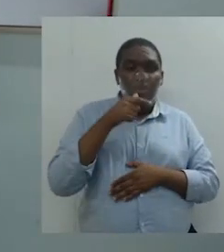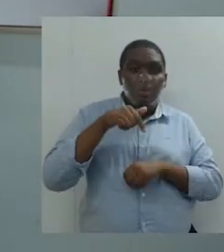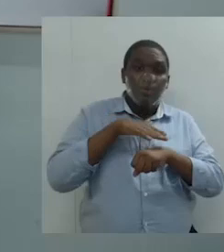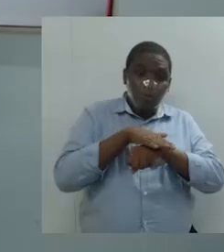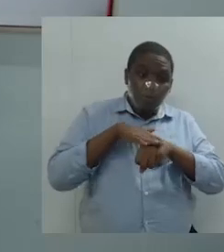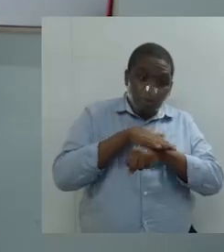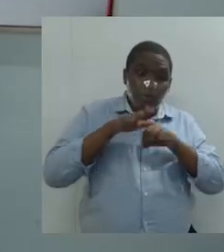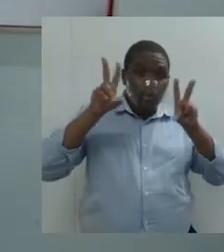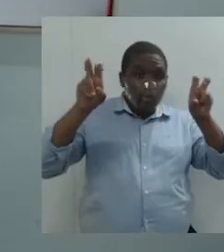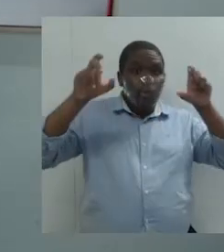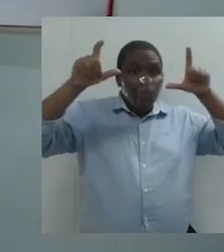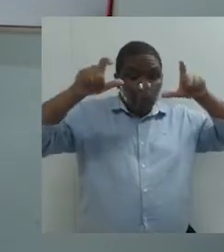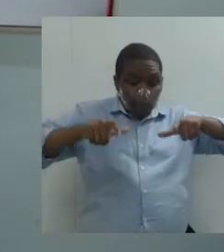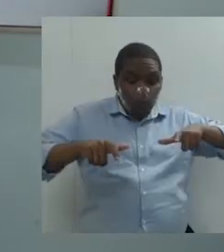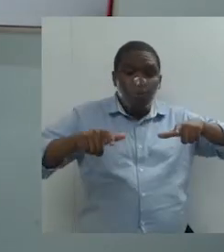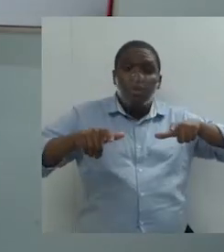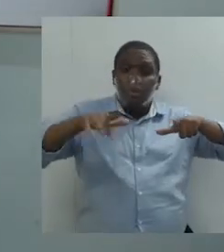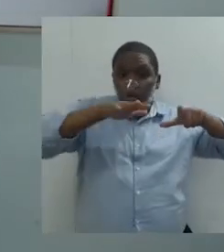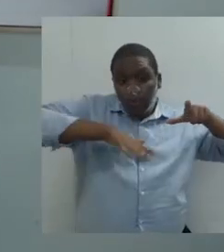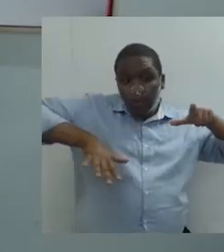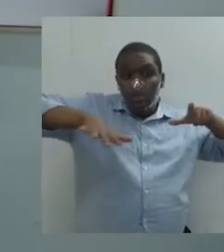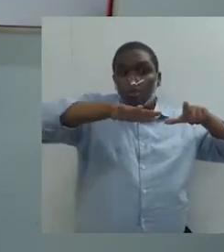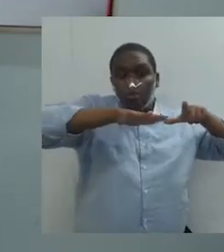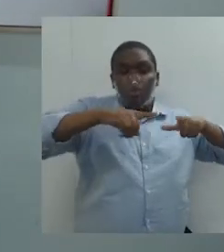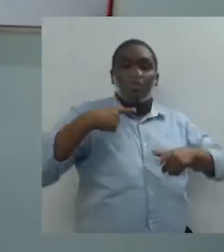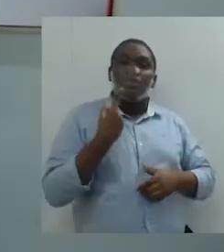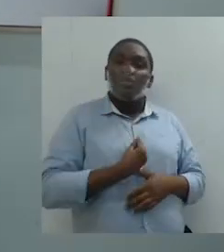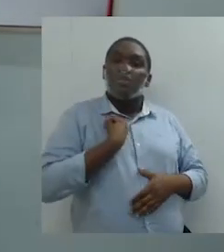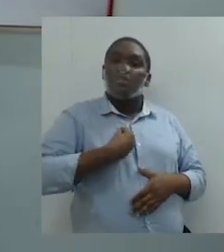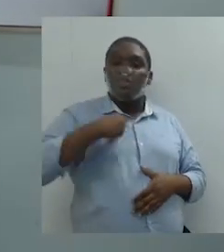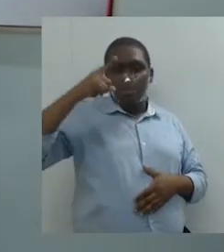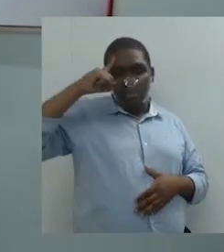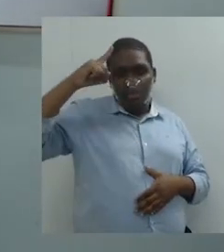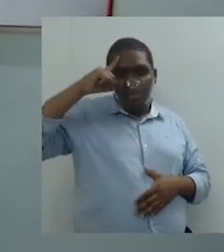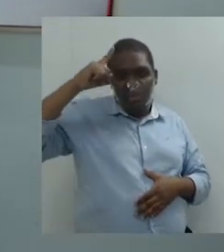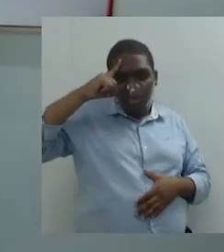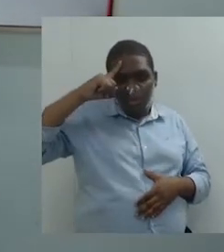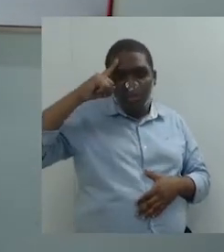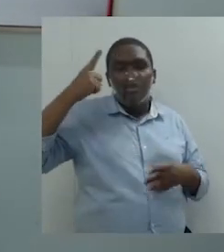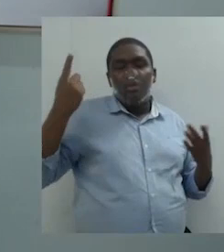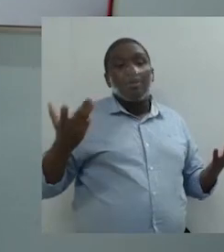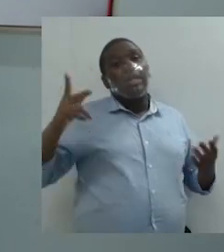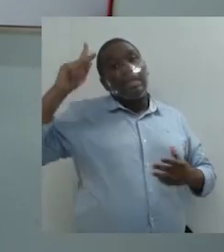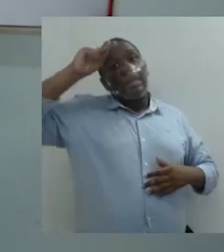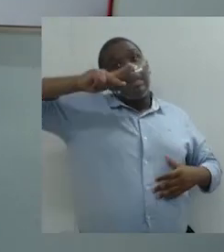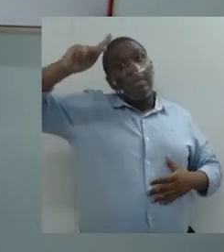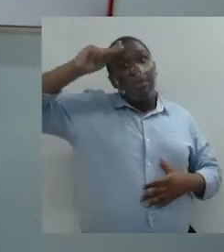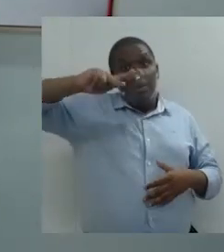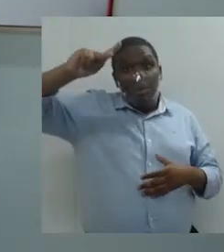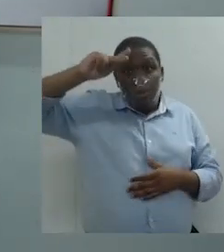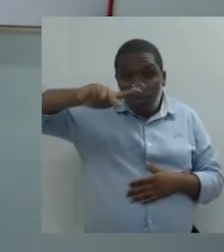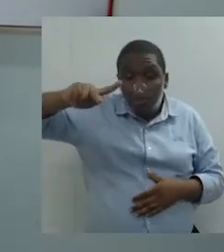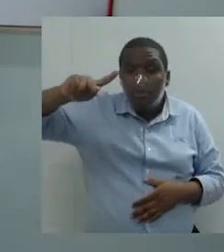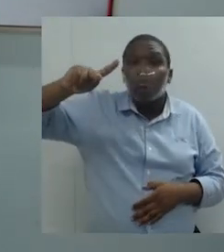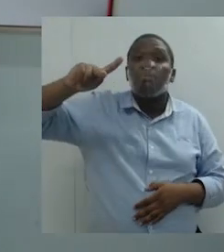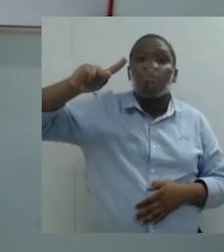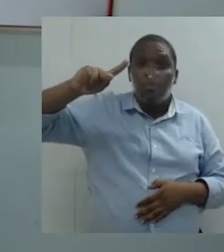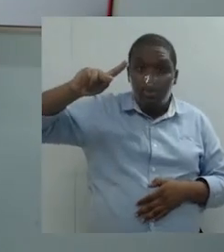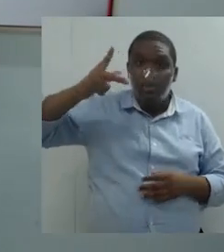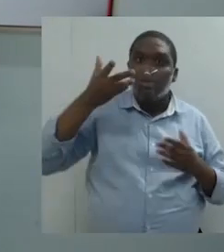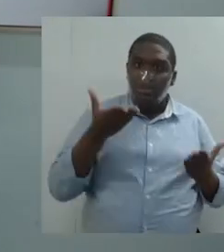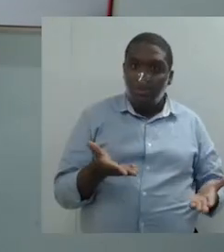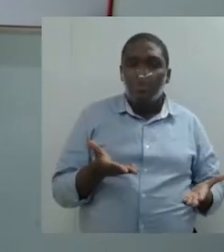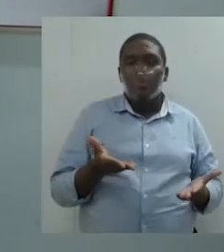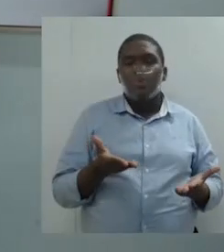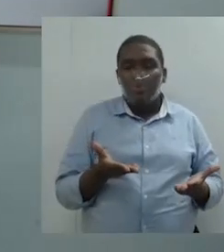sobre lugar, sobre esse espaço do nosso dia a dia, possamos trazer essa